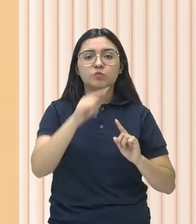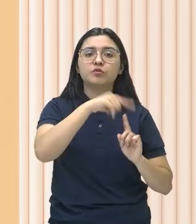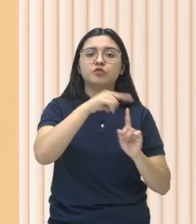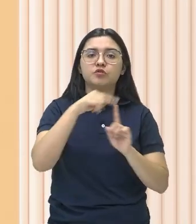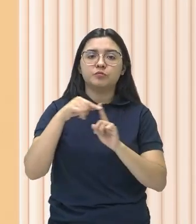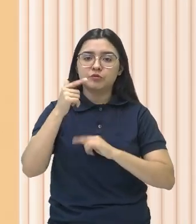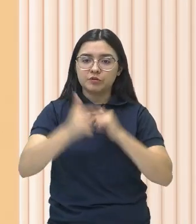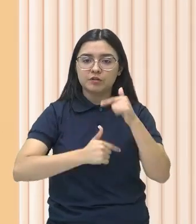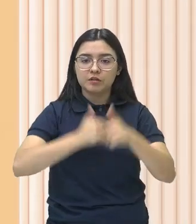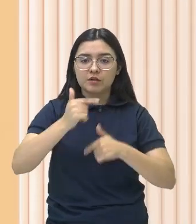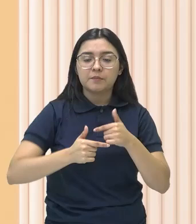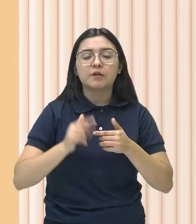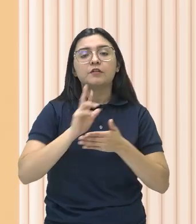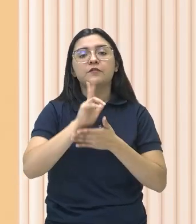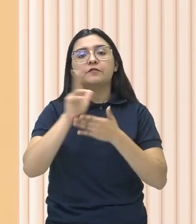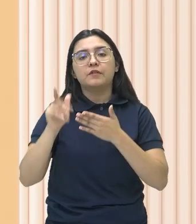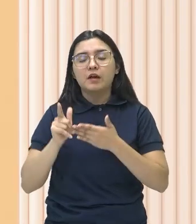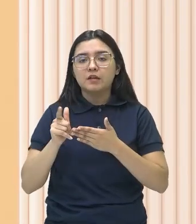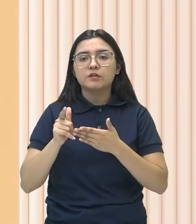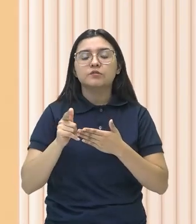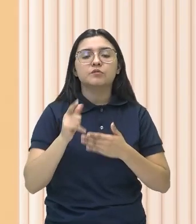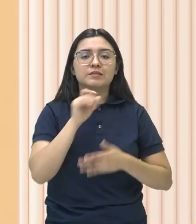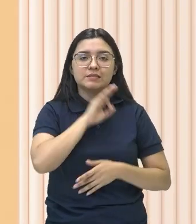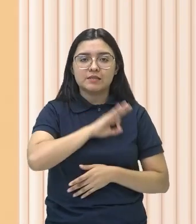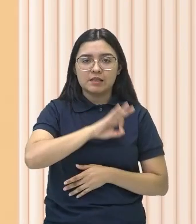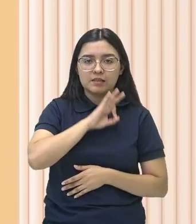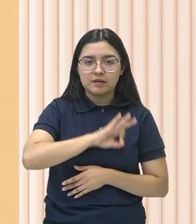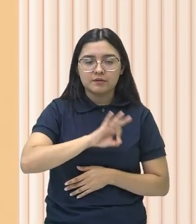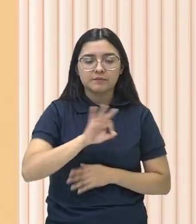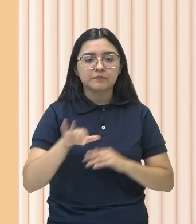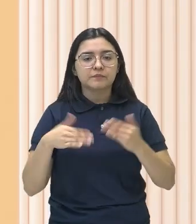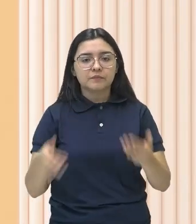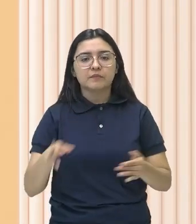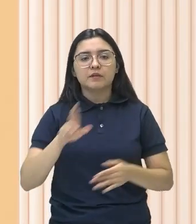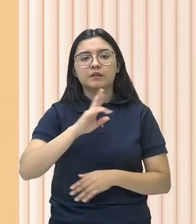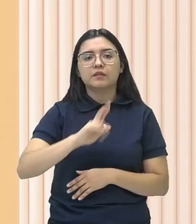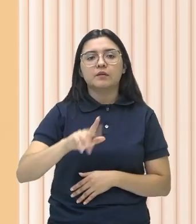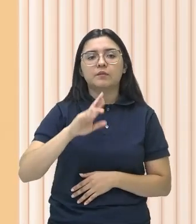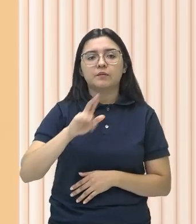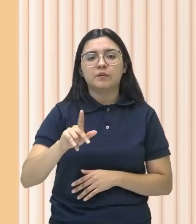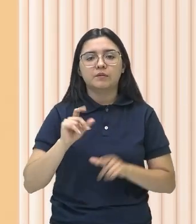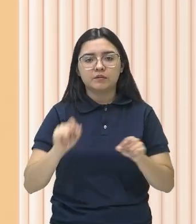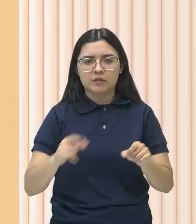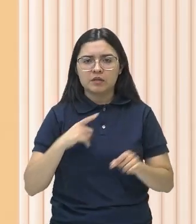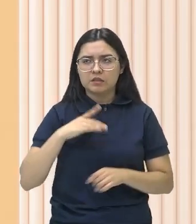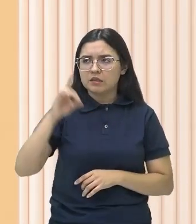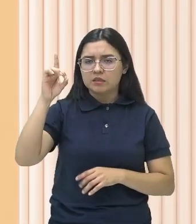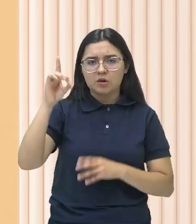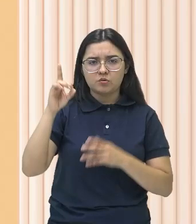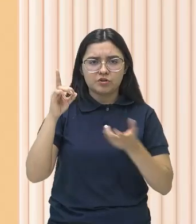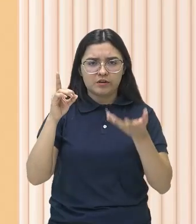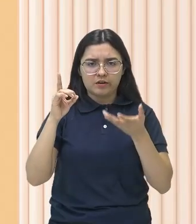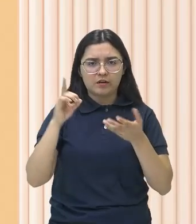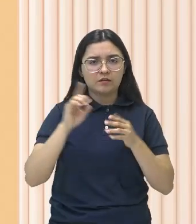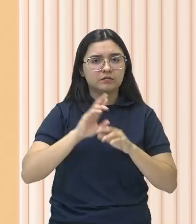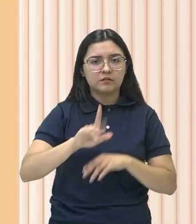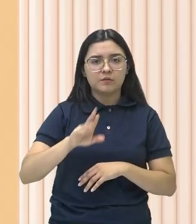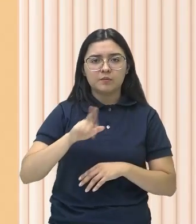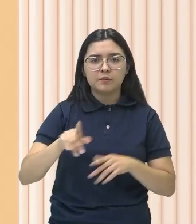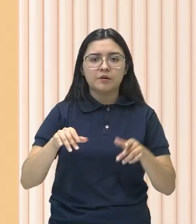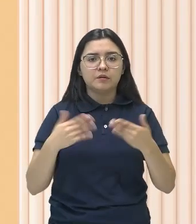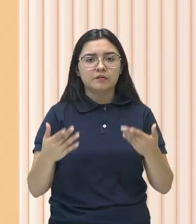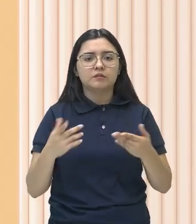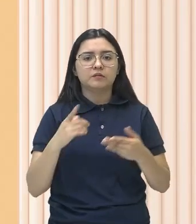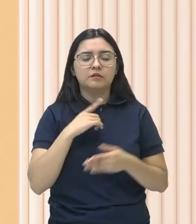trabalho, vários salários, várias questões. E isso não é uma coisa assim, Deus que quer. Isso não é uma coisa assim